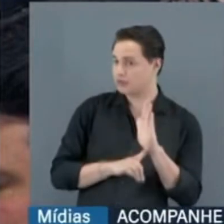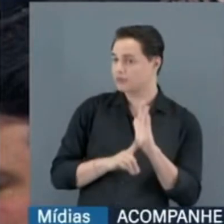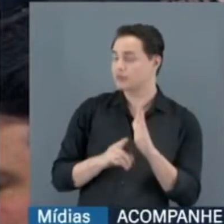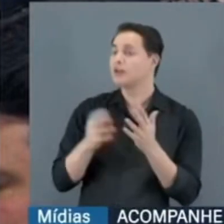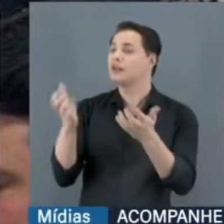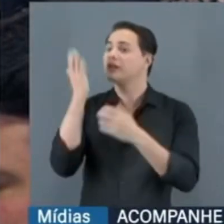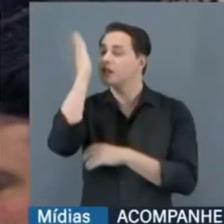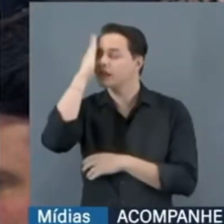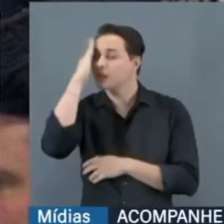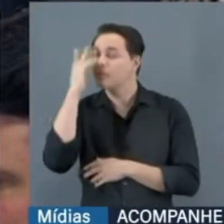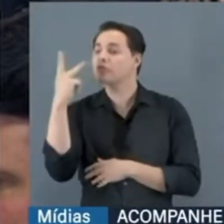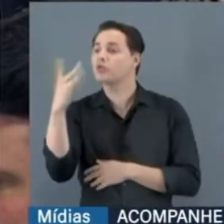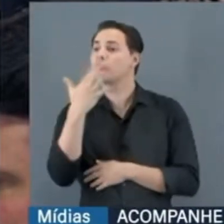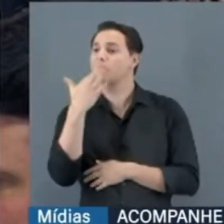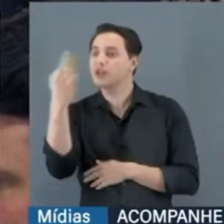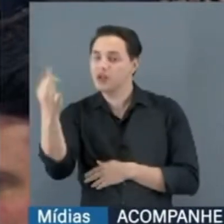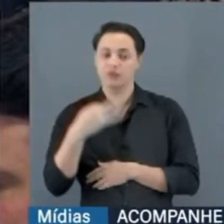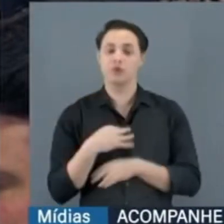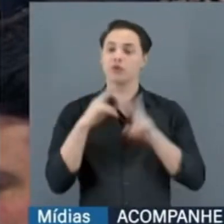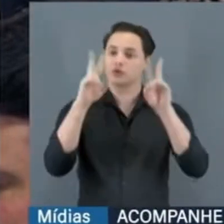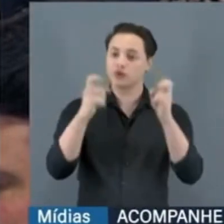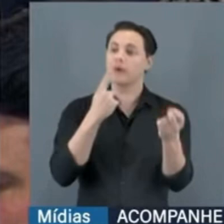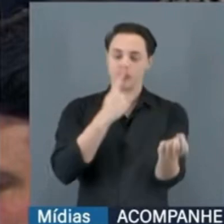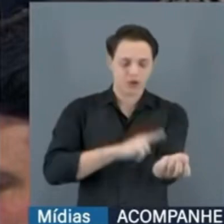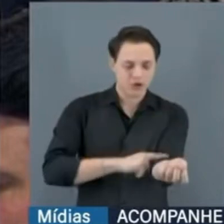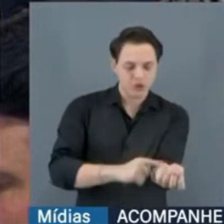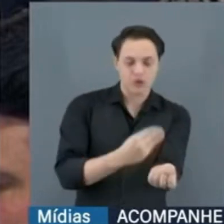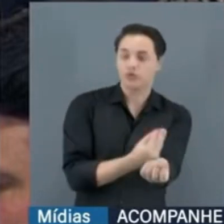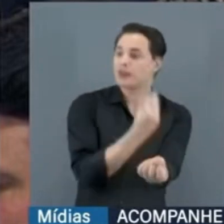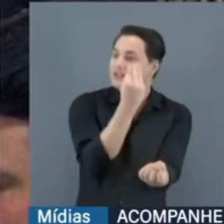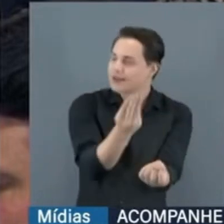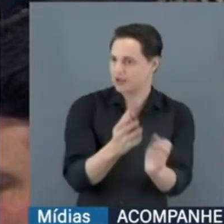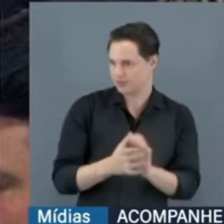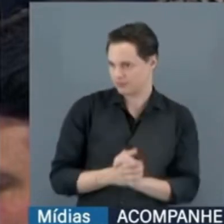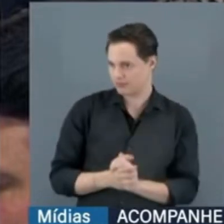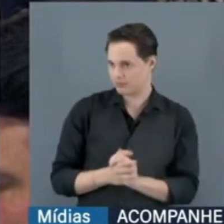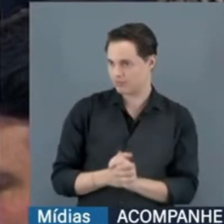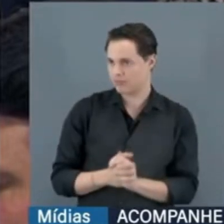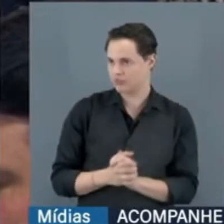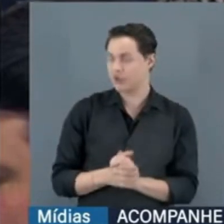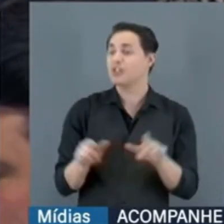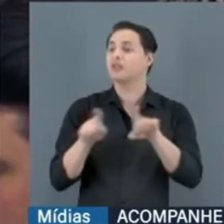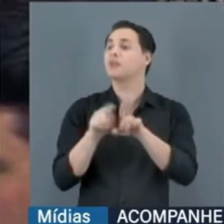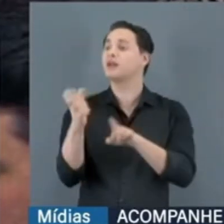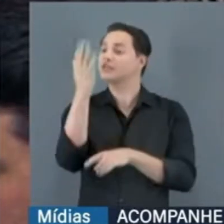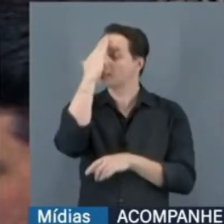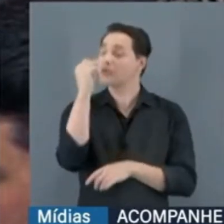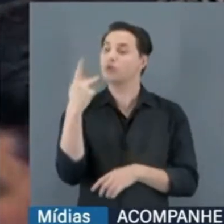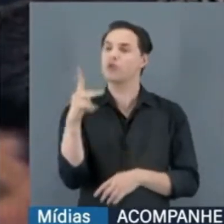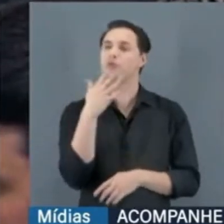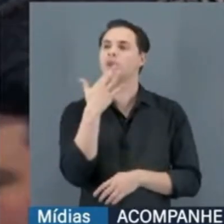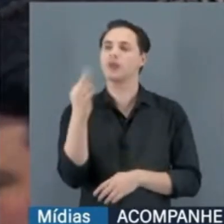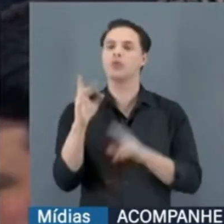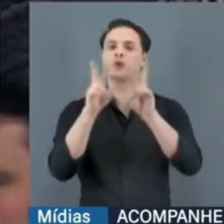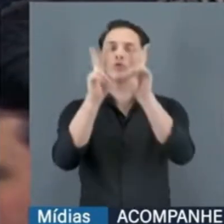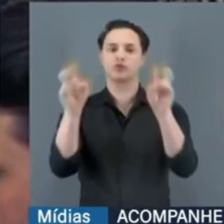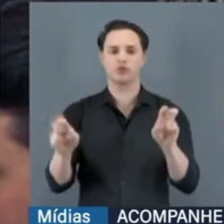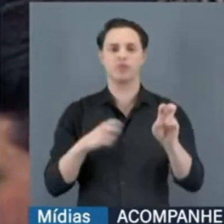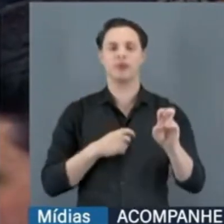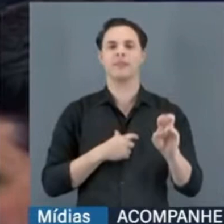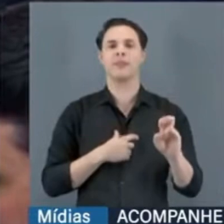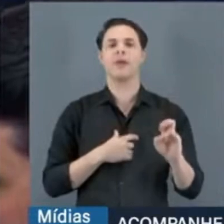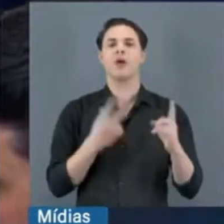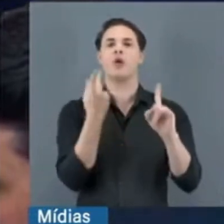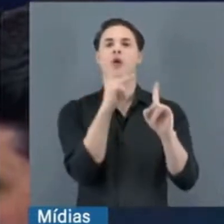LGBTQIA+. Qual a posição do senhor sobre a criminalização da homofobia como racismo? Aliás, um